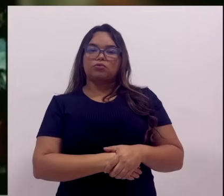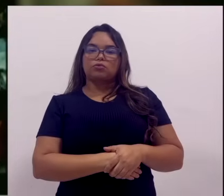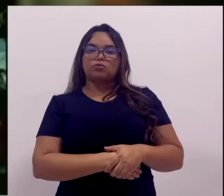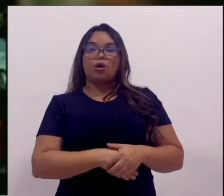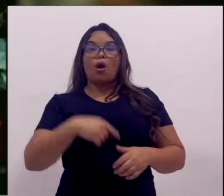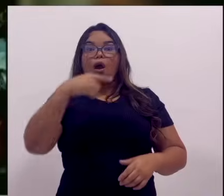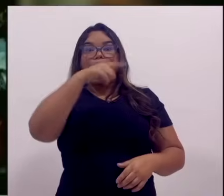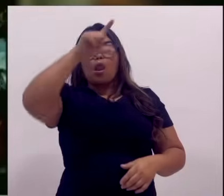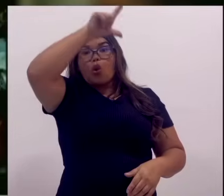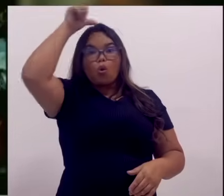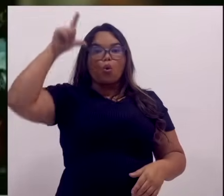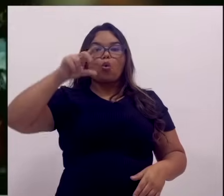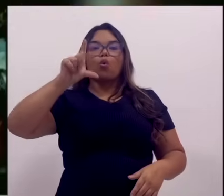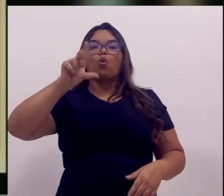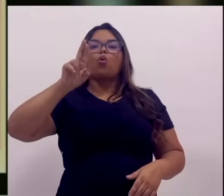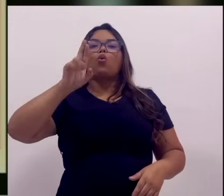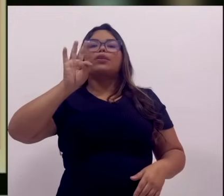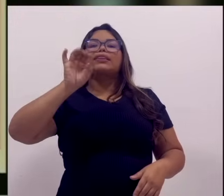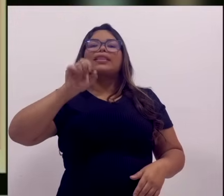Aqui está Martinho Lutero.